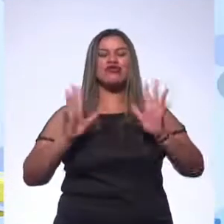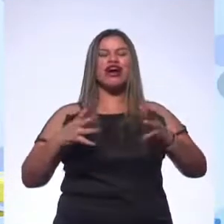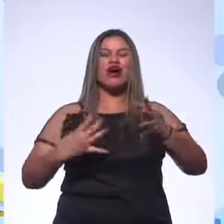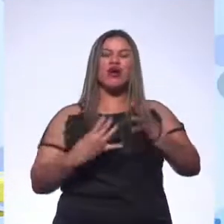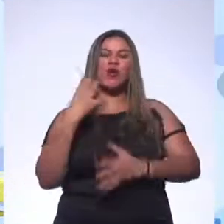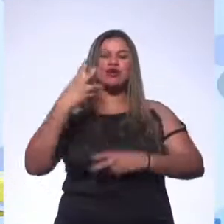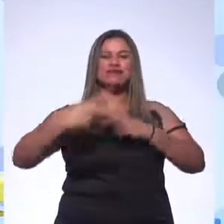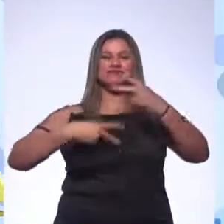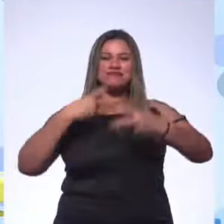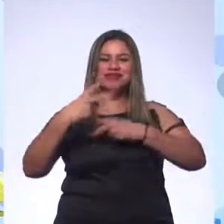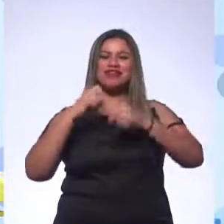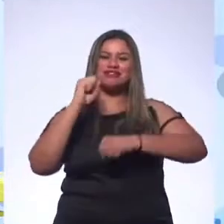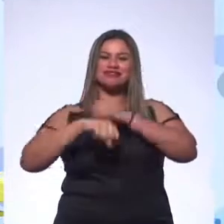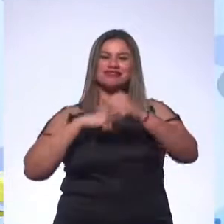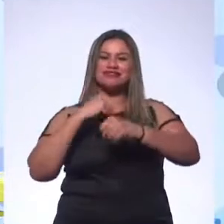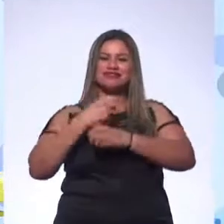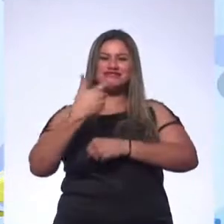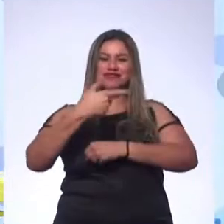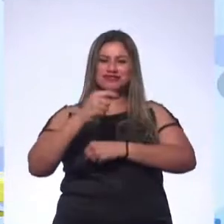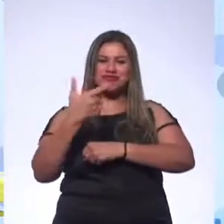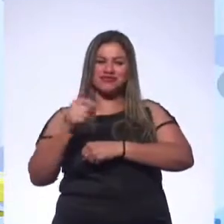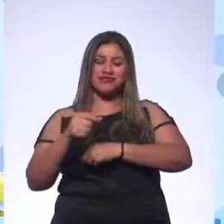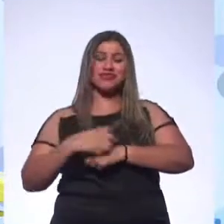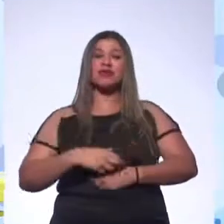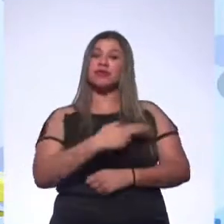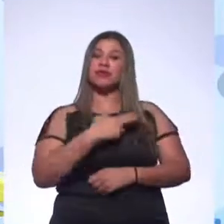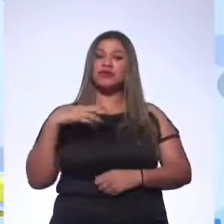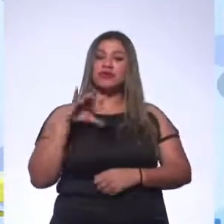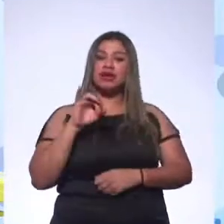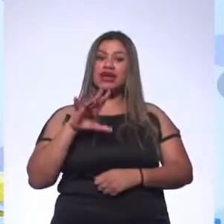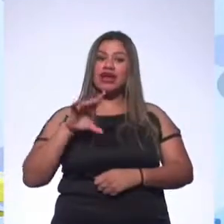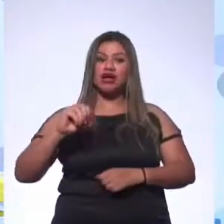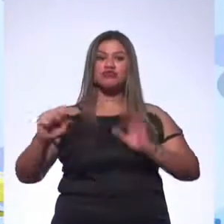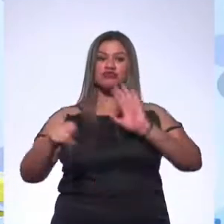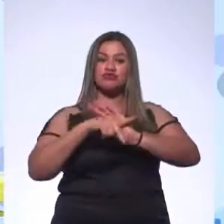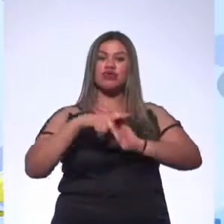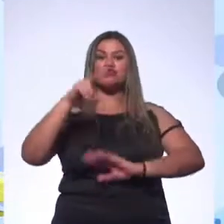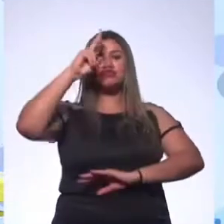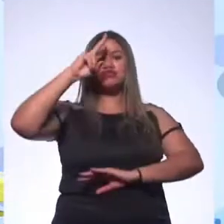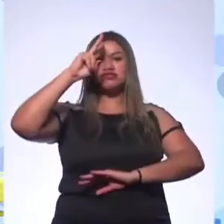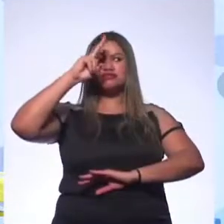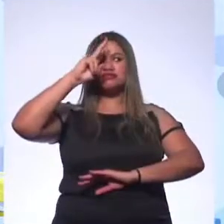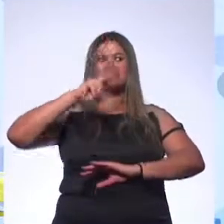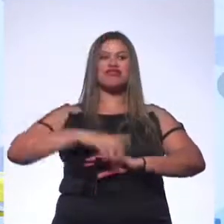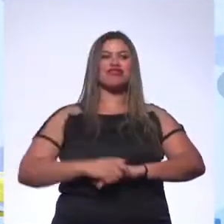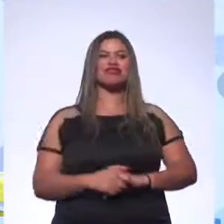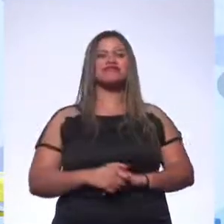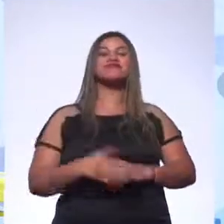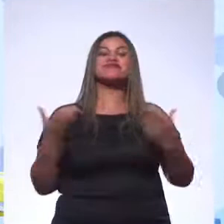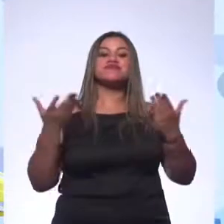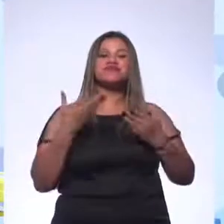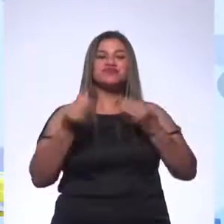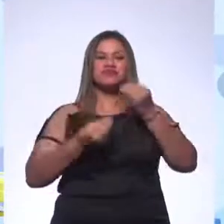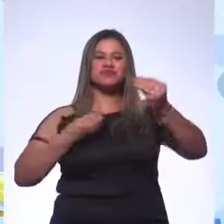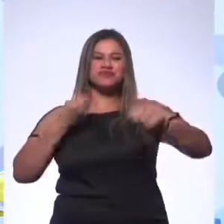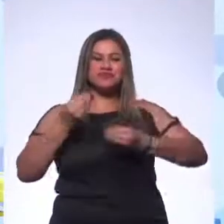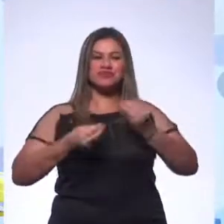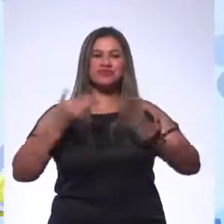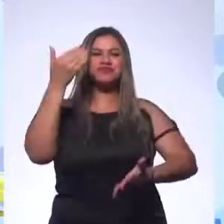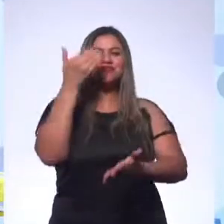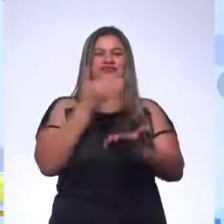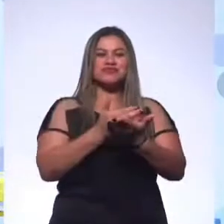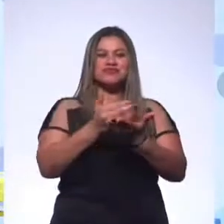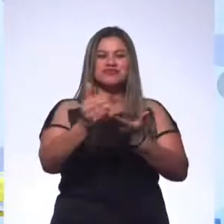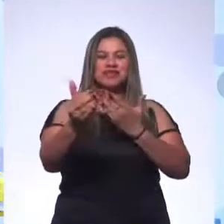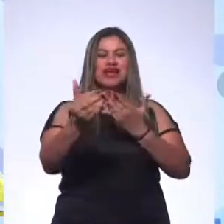de 2020. Eu sou o professor Carlos Neri, professor de História, e hoje nós começaremos aí